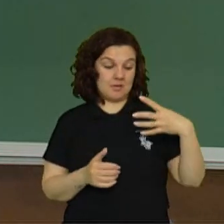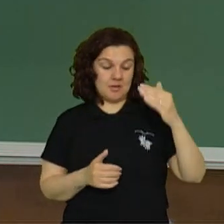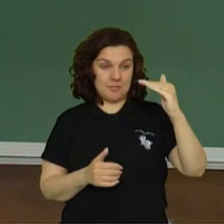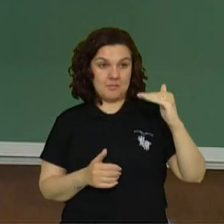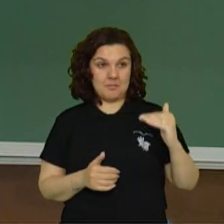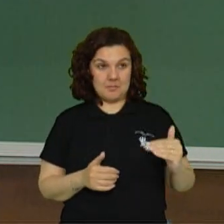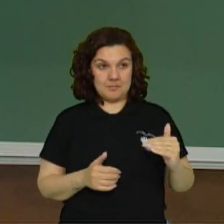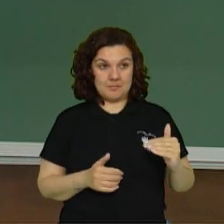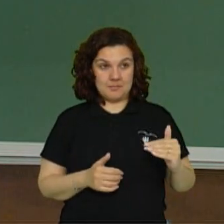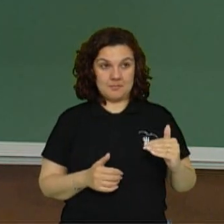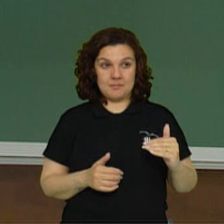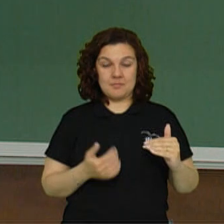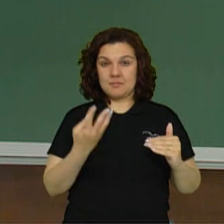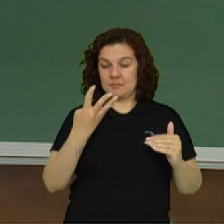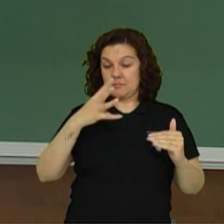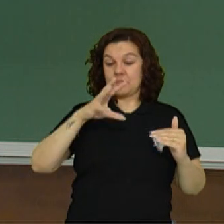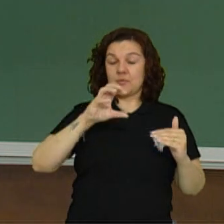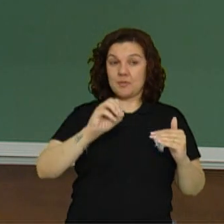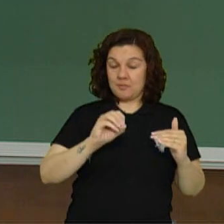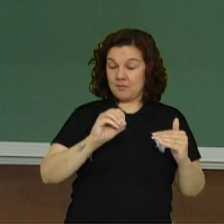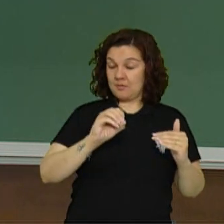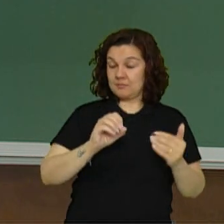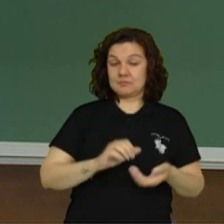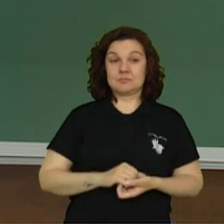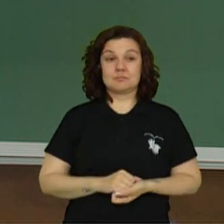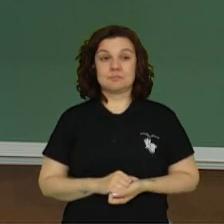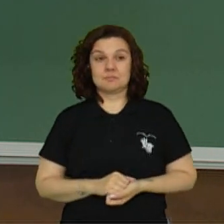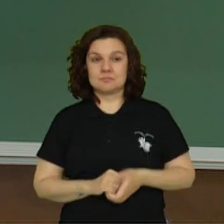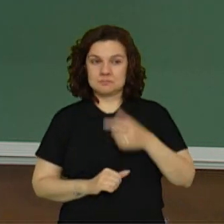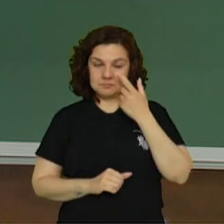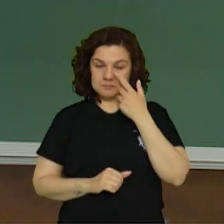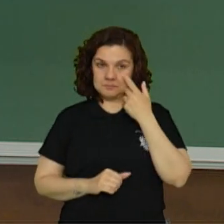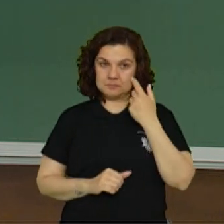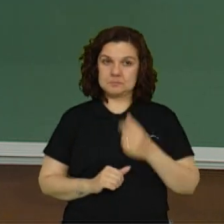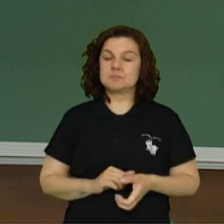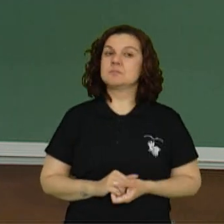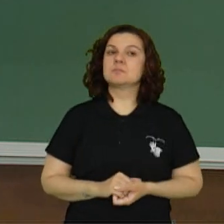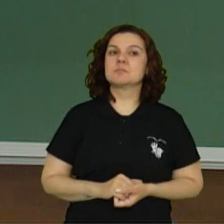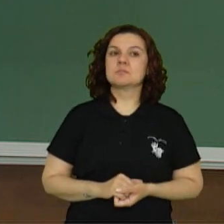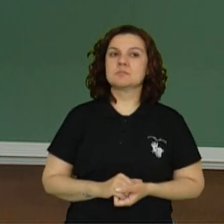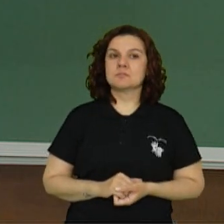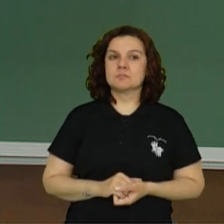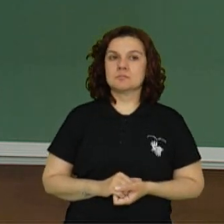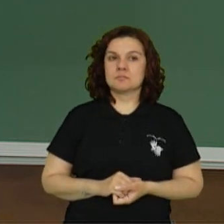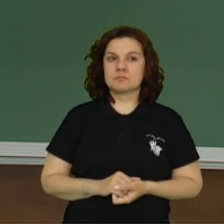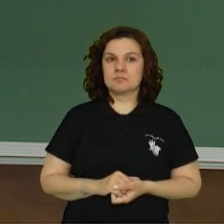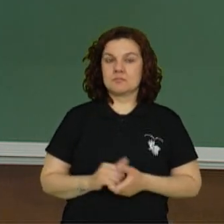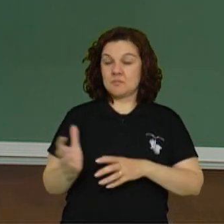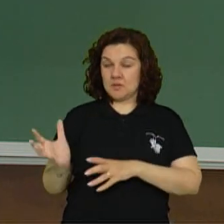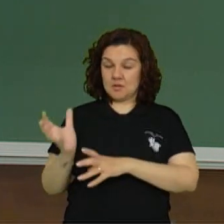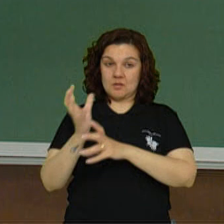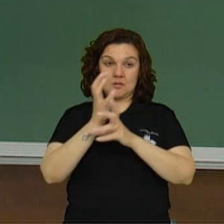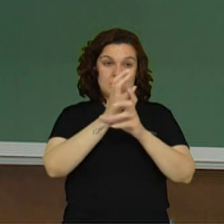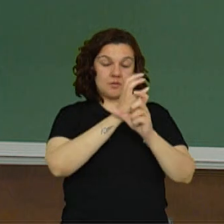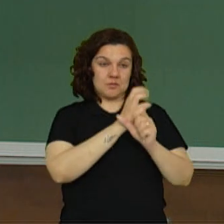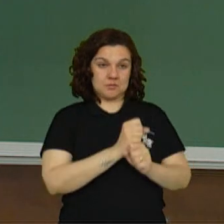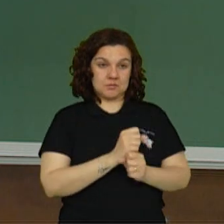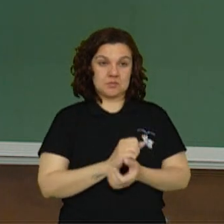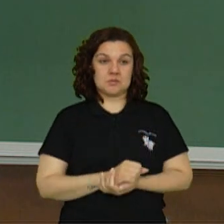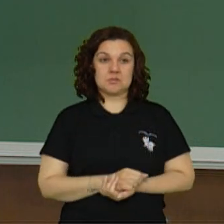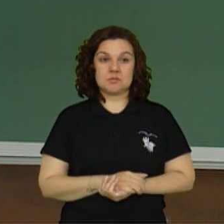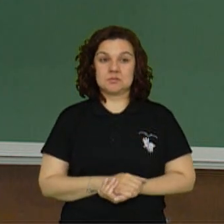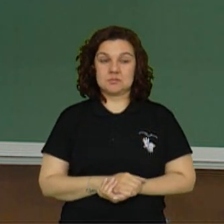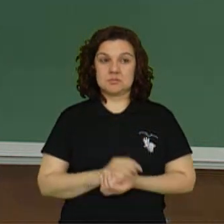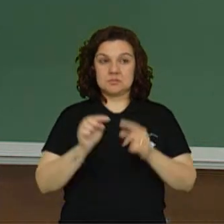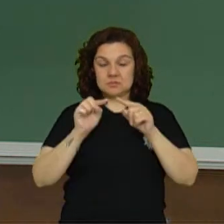parte, né, do quadrilátero aqui da figura que tem embaixo, 40 centímetros. O total da